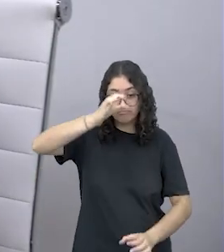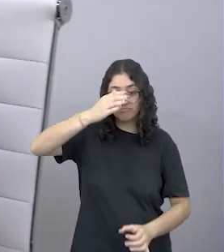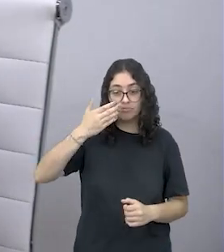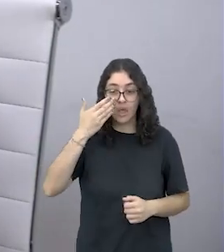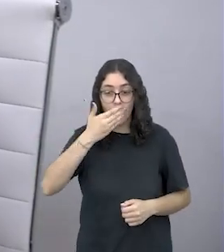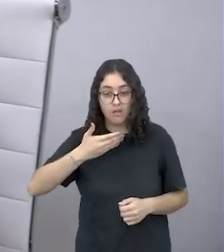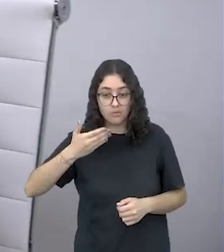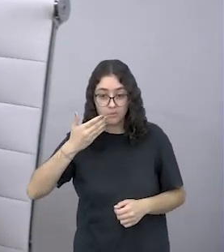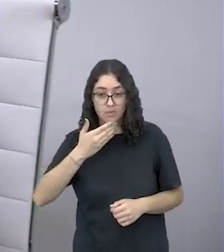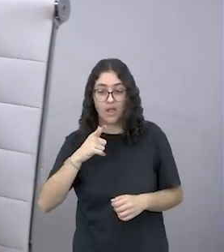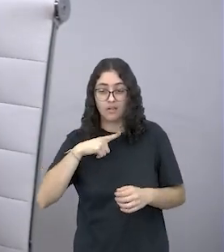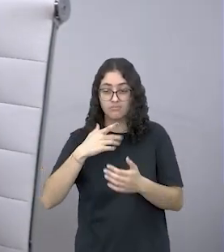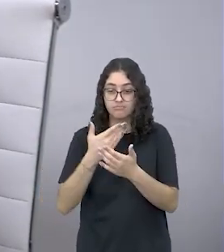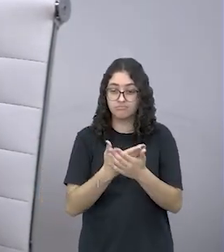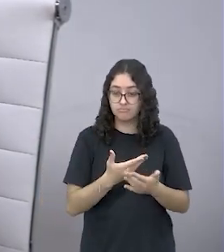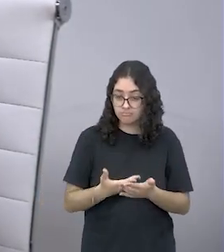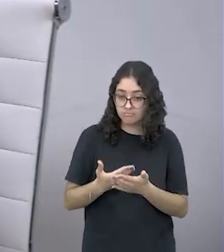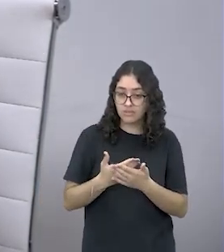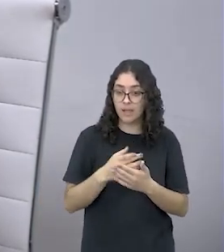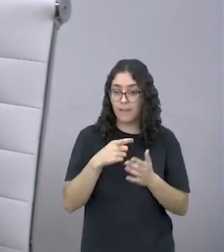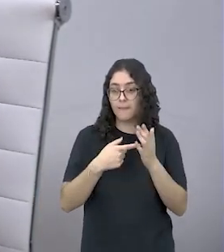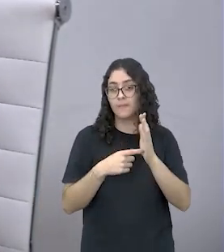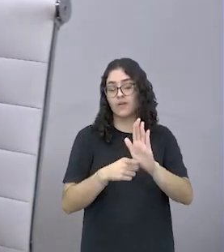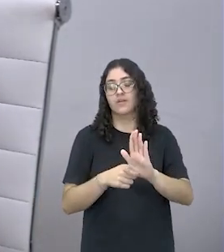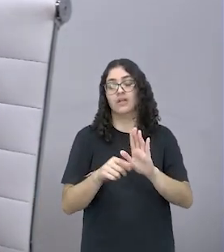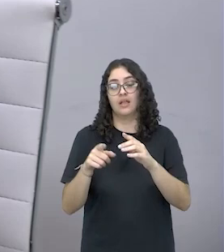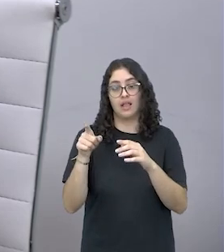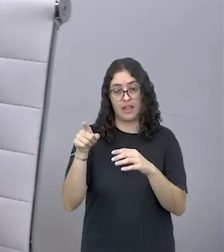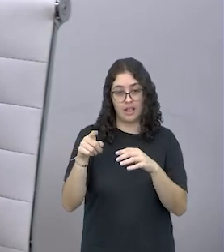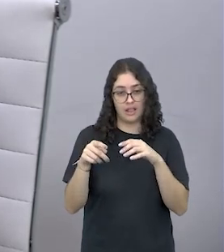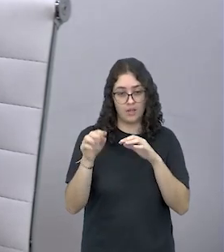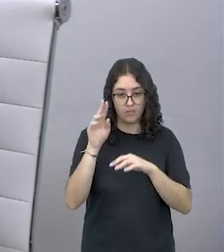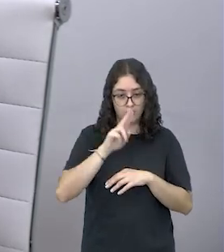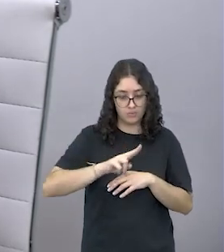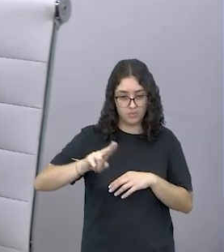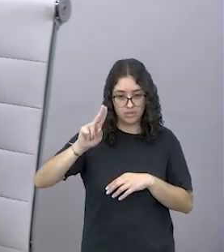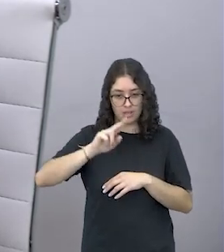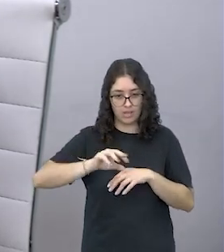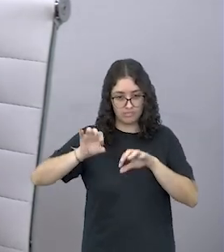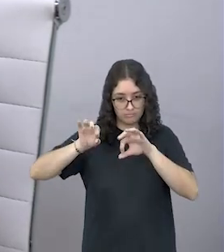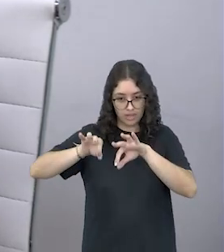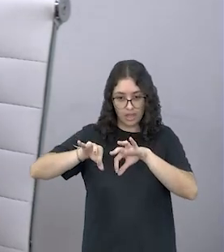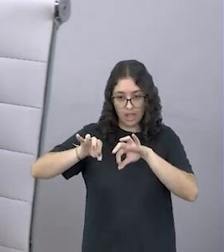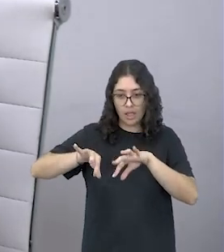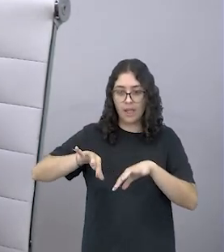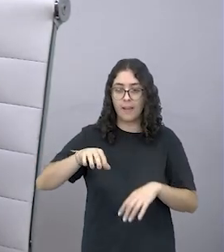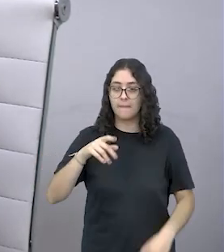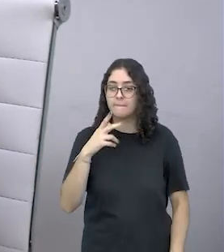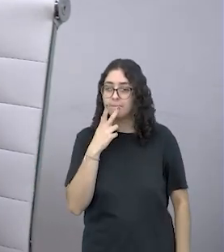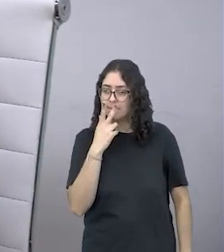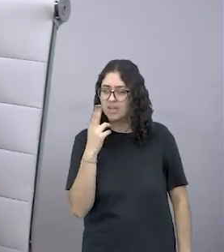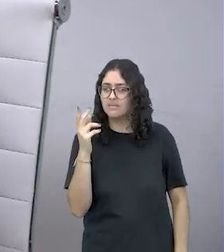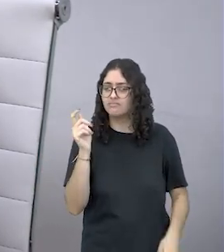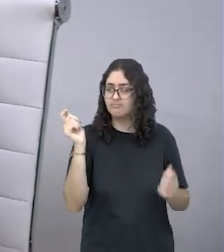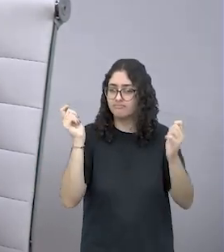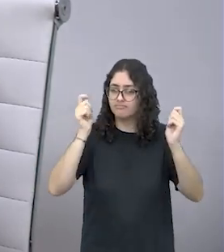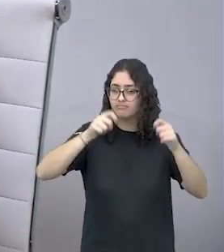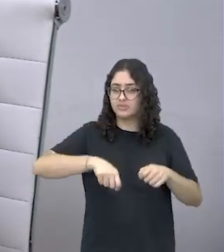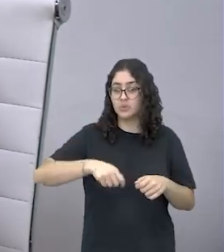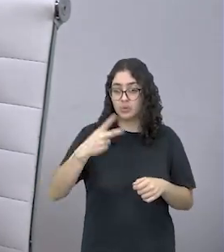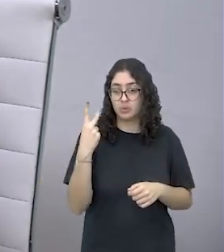que me é bom importante colocar aí também que a CRISPR, essa técnica que é utilizada, ela já tem um tempo, mas é que permitiu com